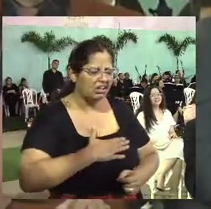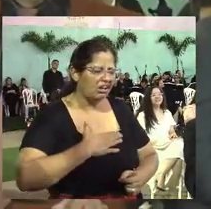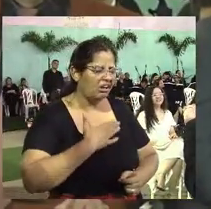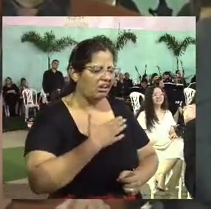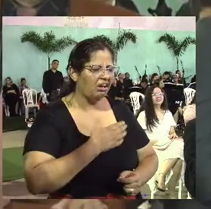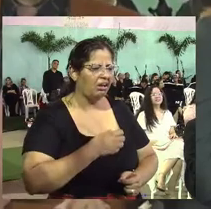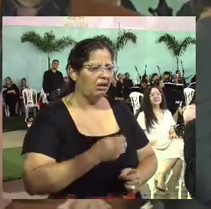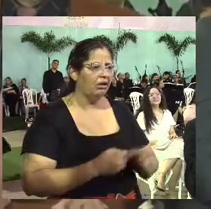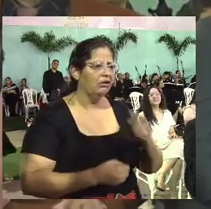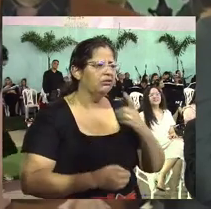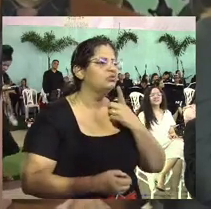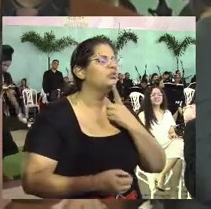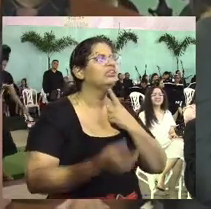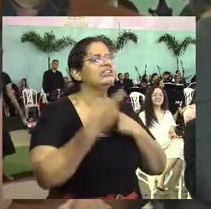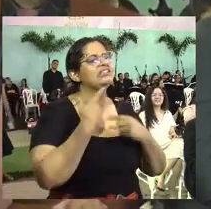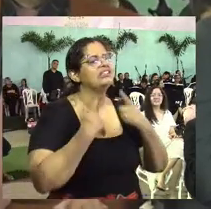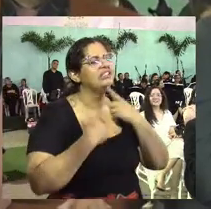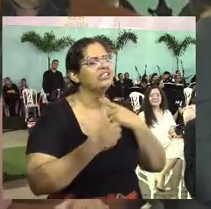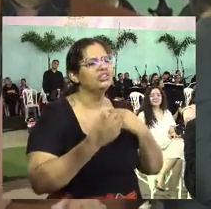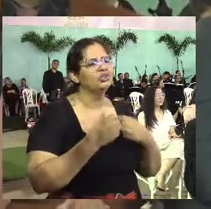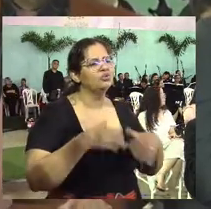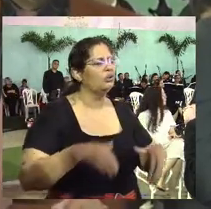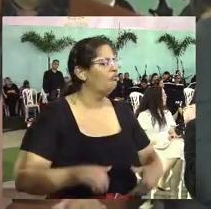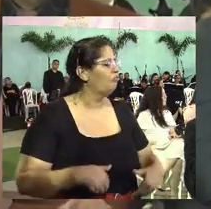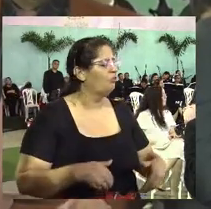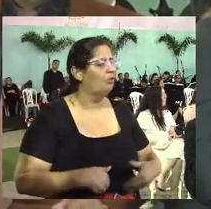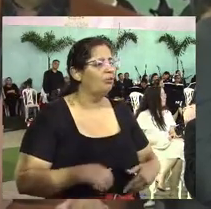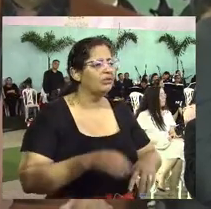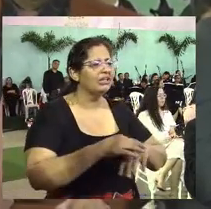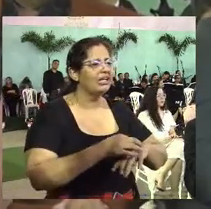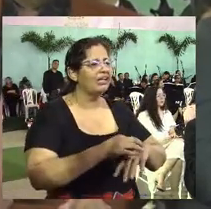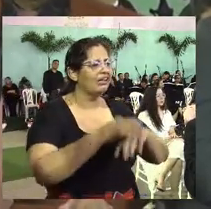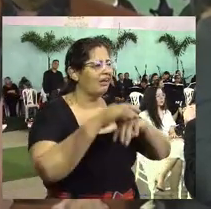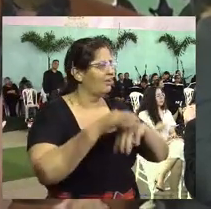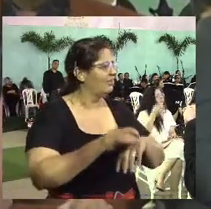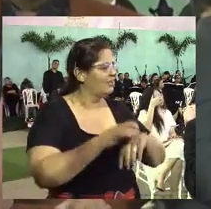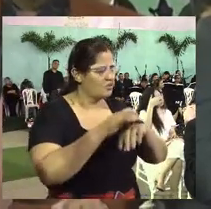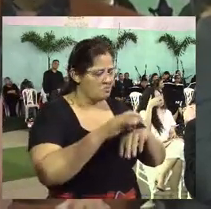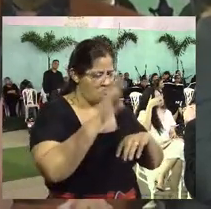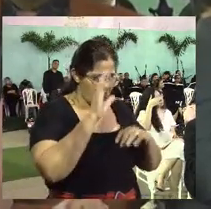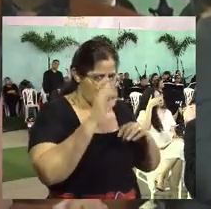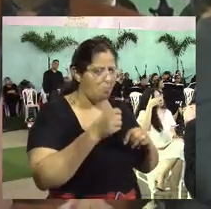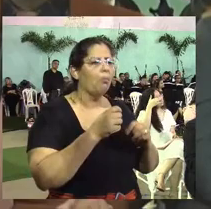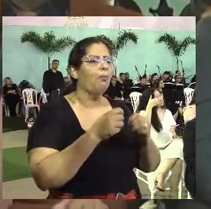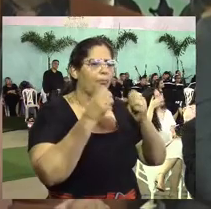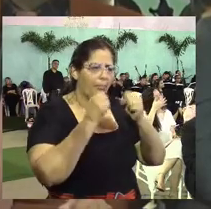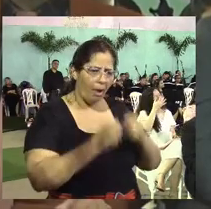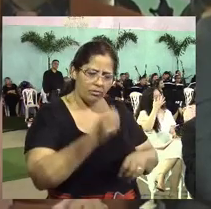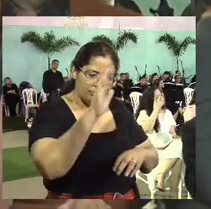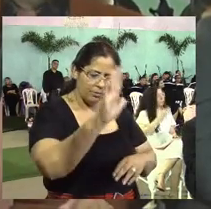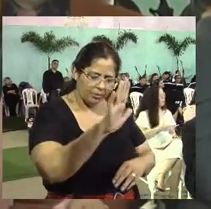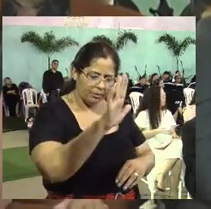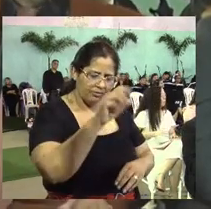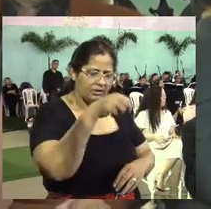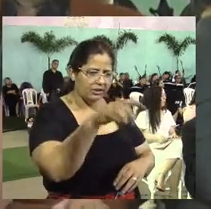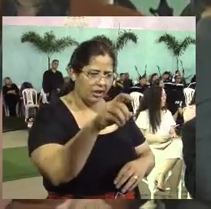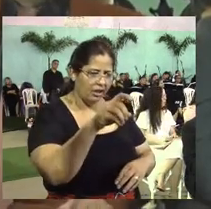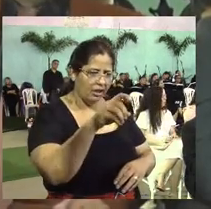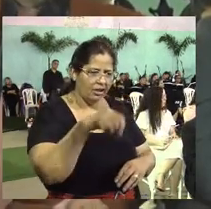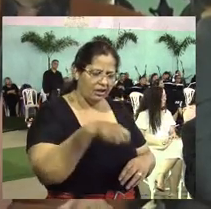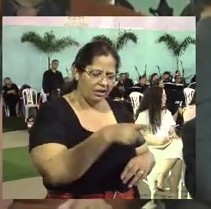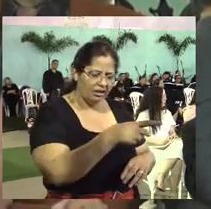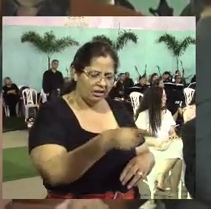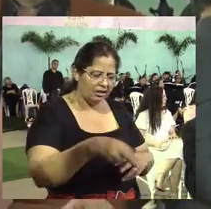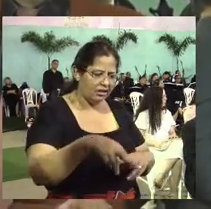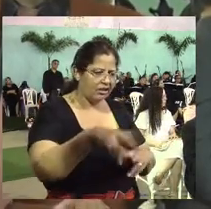sede Você tá no açou e comprando carne você lê posso orar por você Gálatas assim 16 andar no espírito